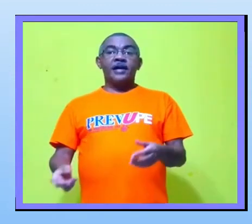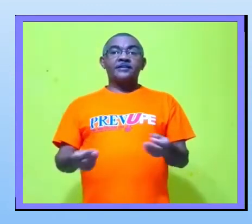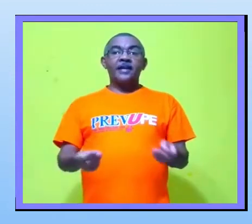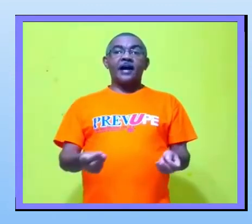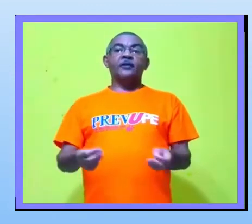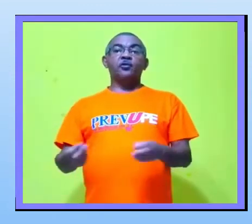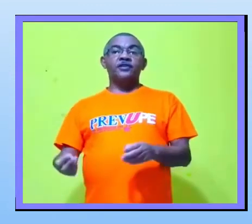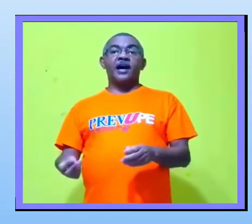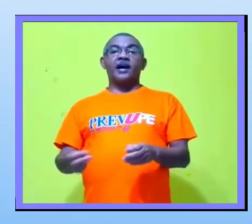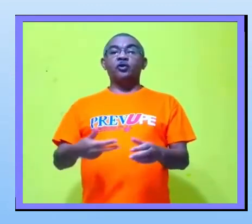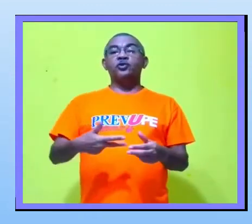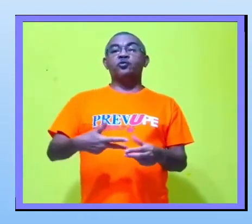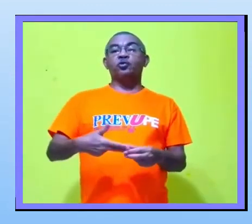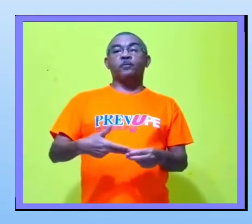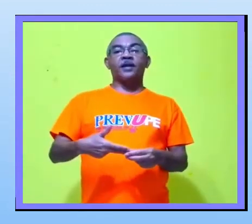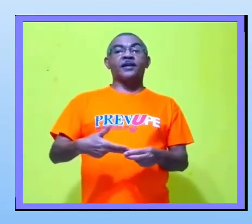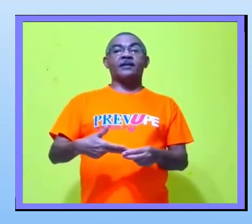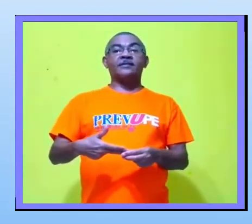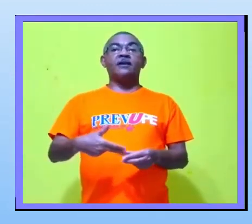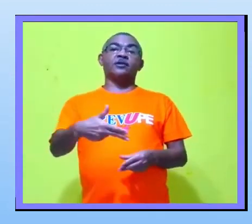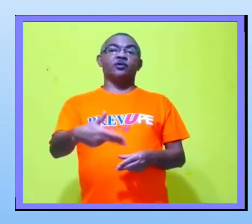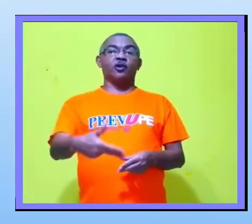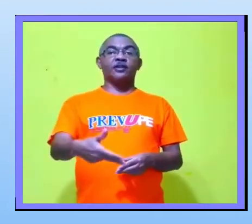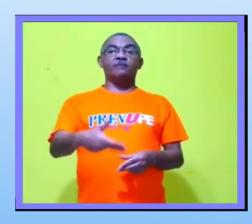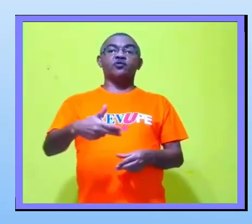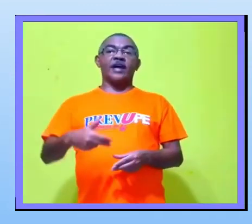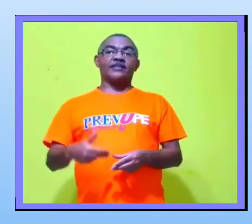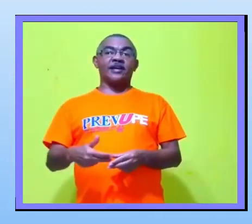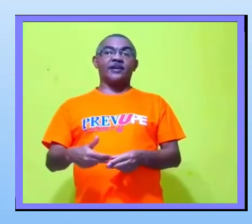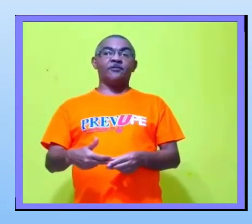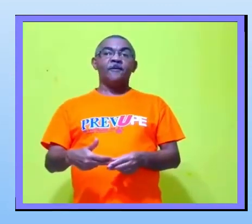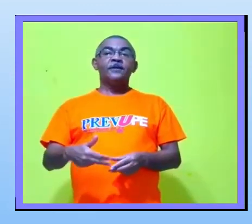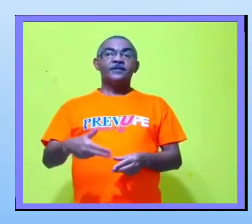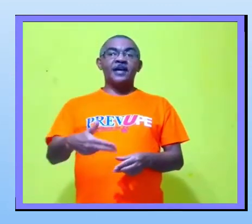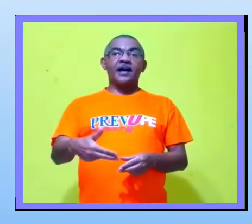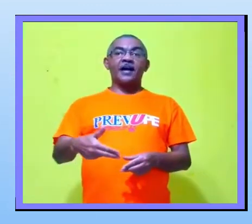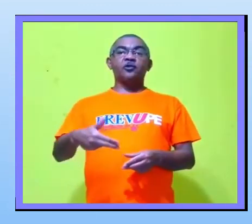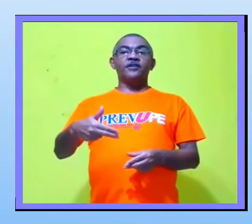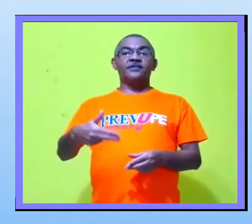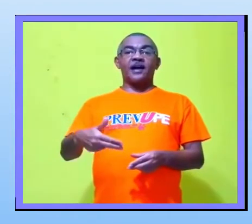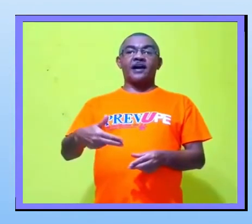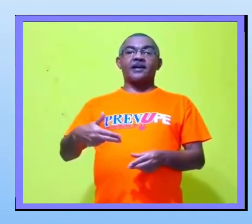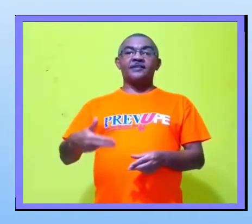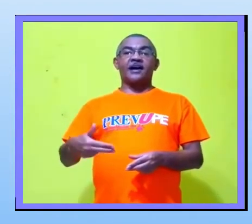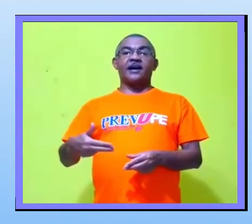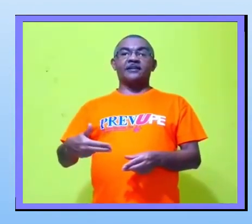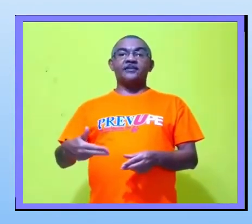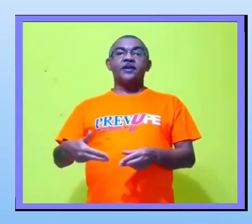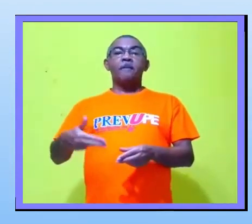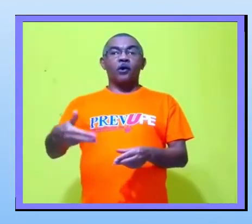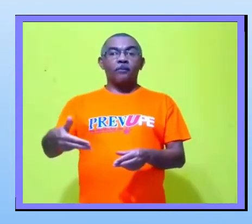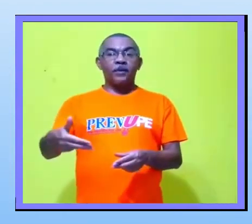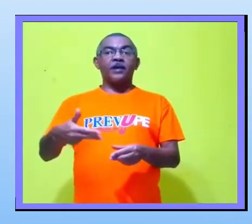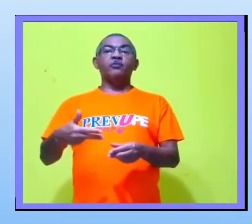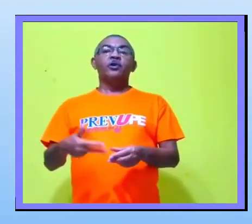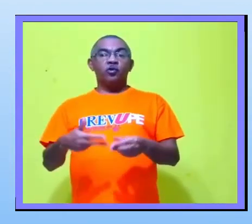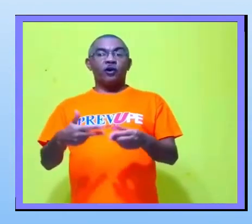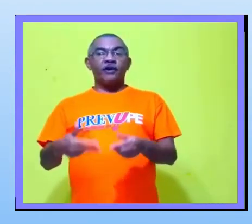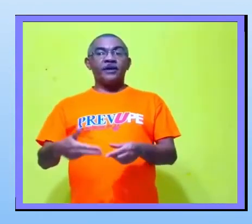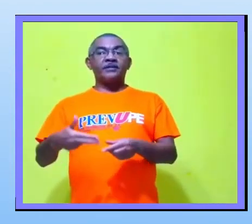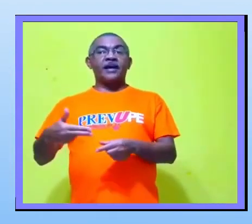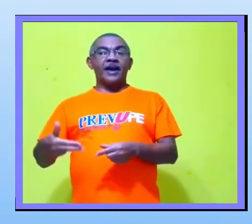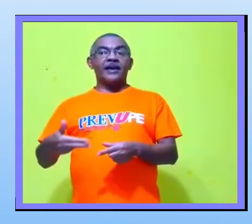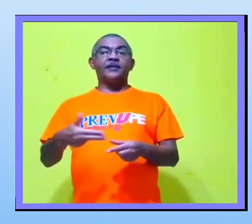etano. CH2 com dupla ligação, então nós temos o eteno. CH2, CH3,